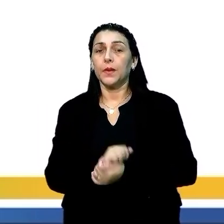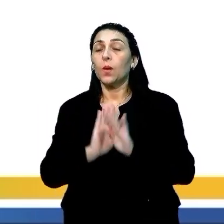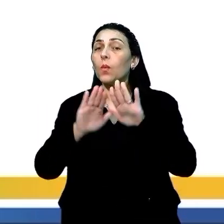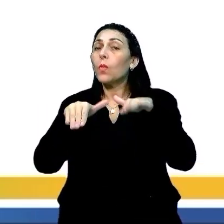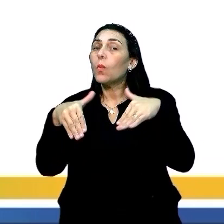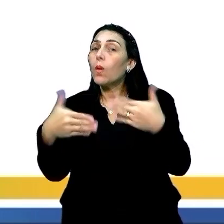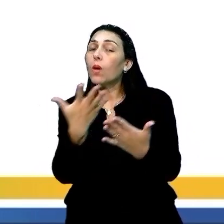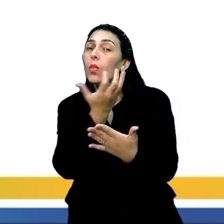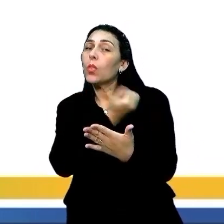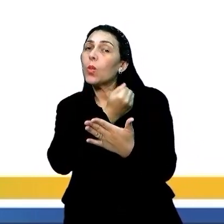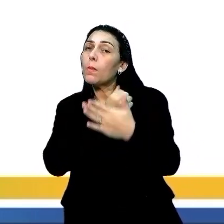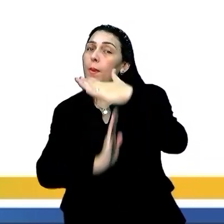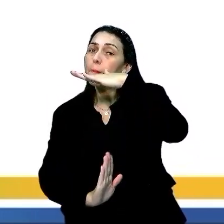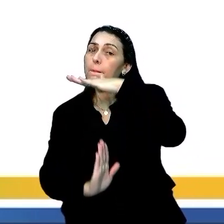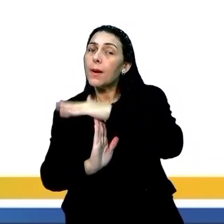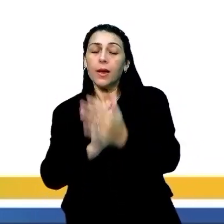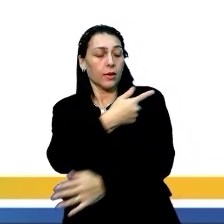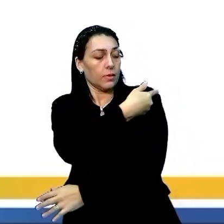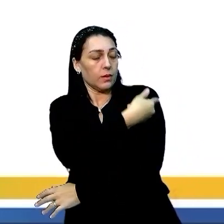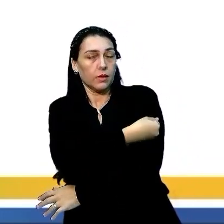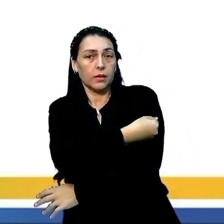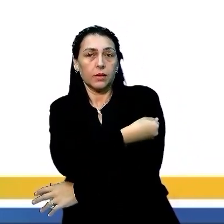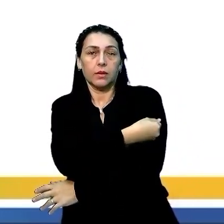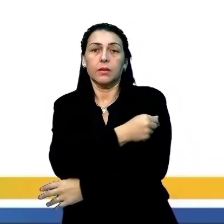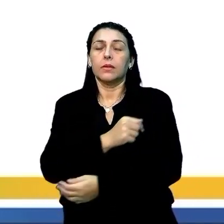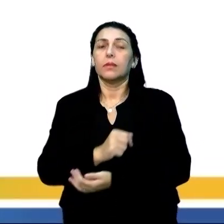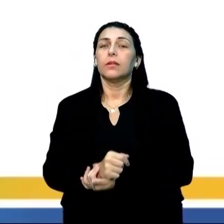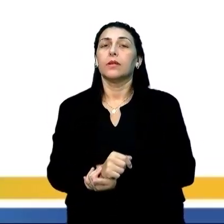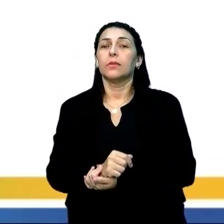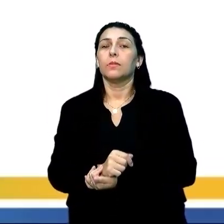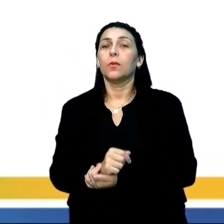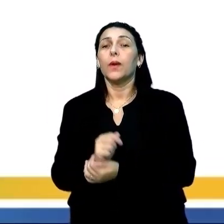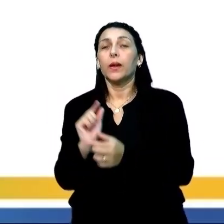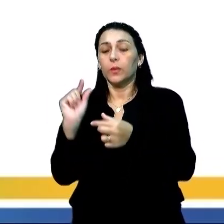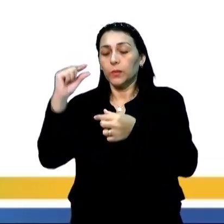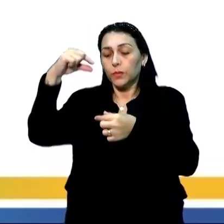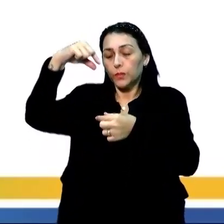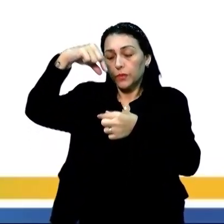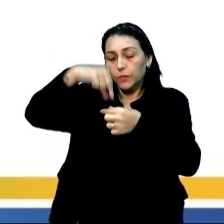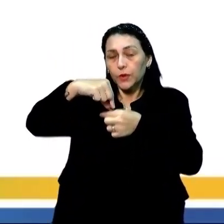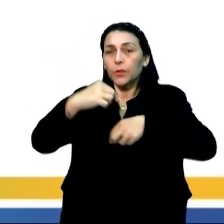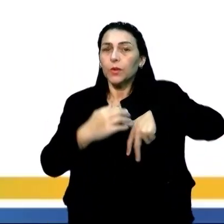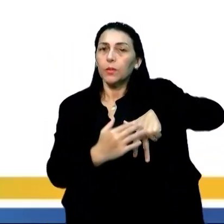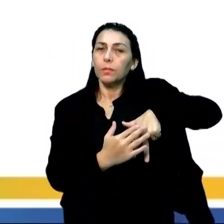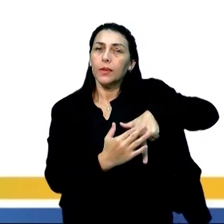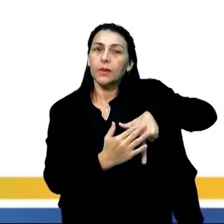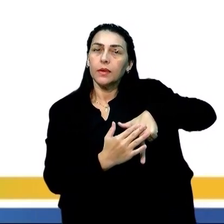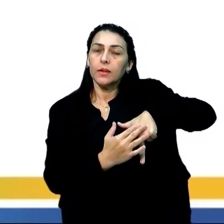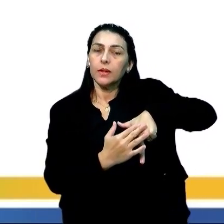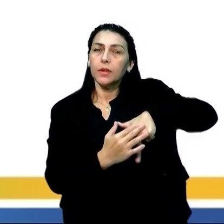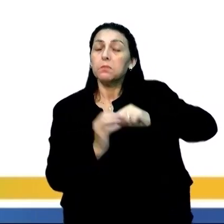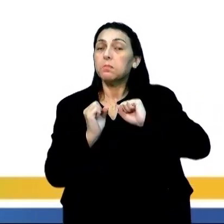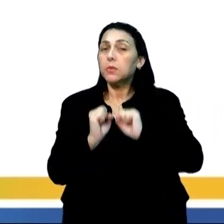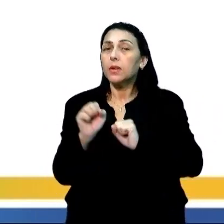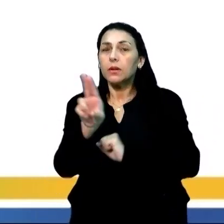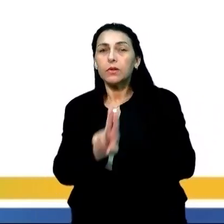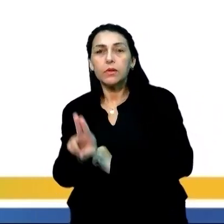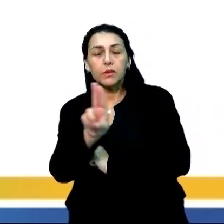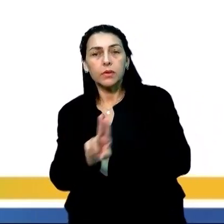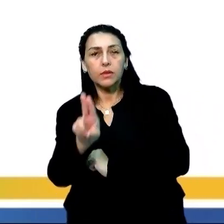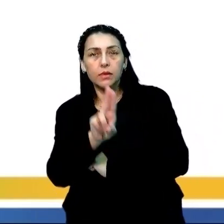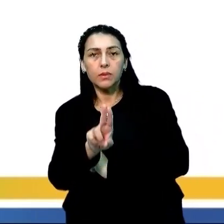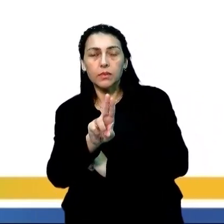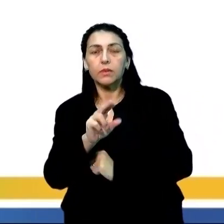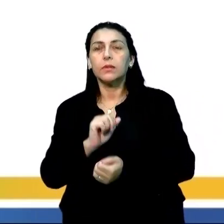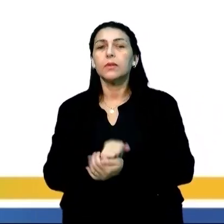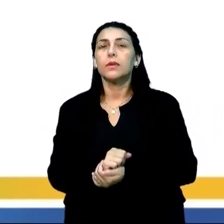Qual o número máximo de aplicações por refil que o paciente poderá utilizar